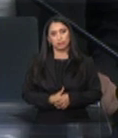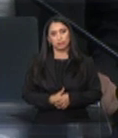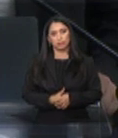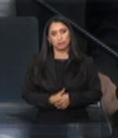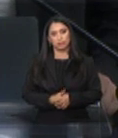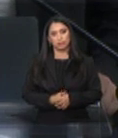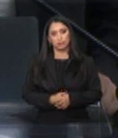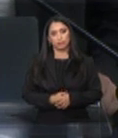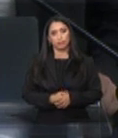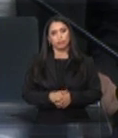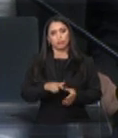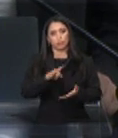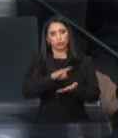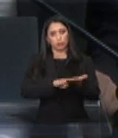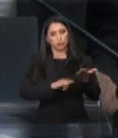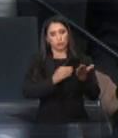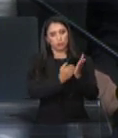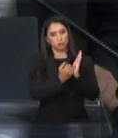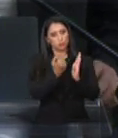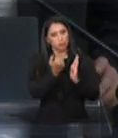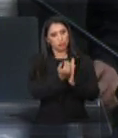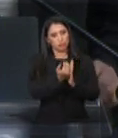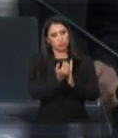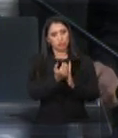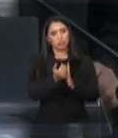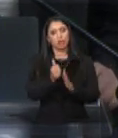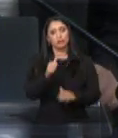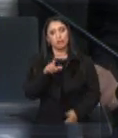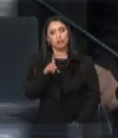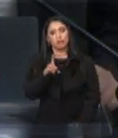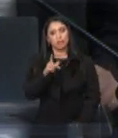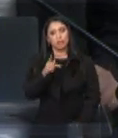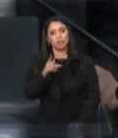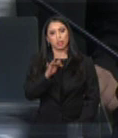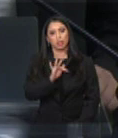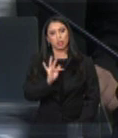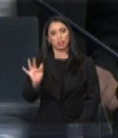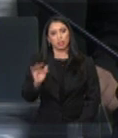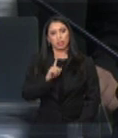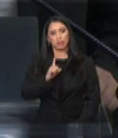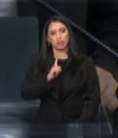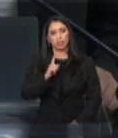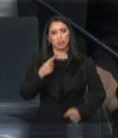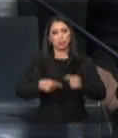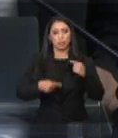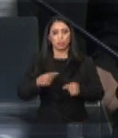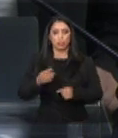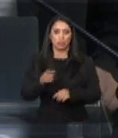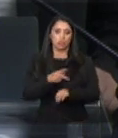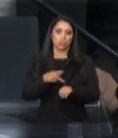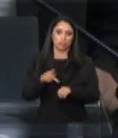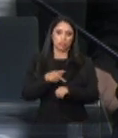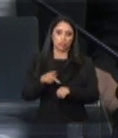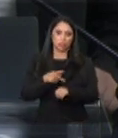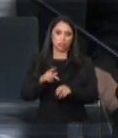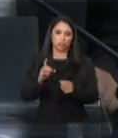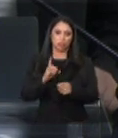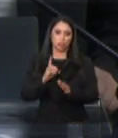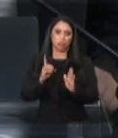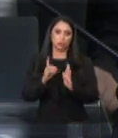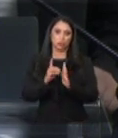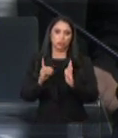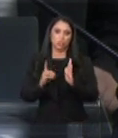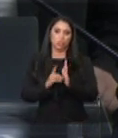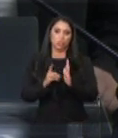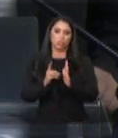inicial da arguição dos comprimento fundamental vemos ali adesão à política nacional que é definida por decreto instalação